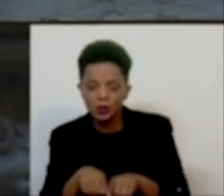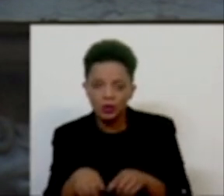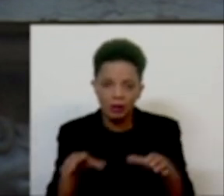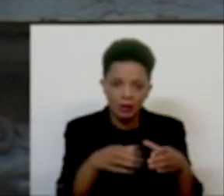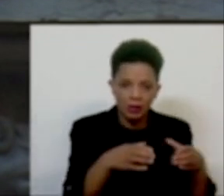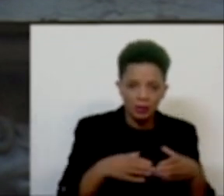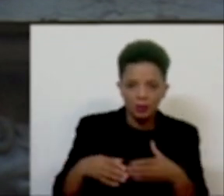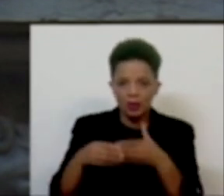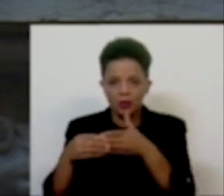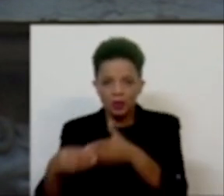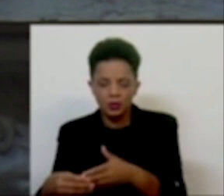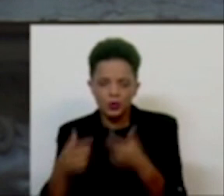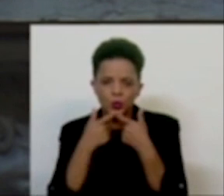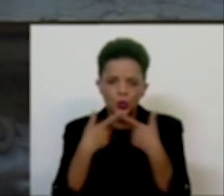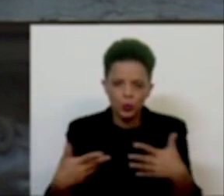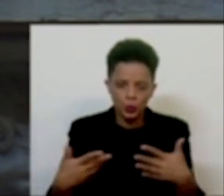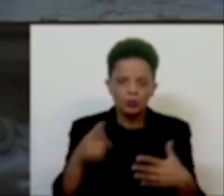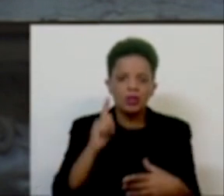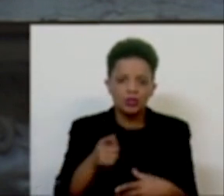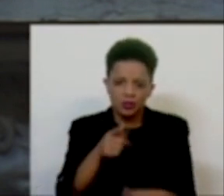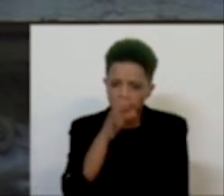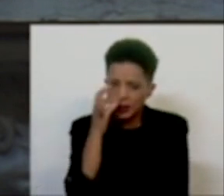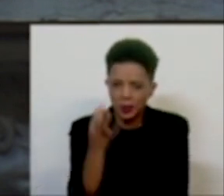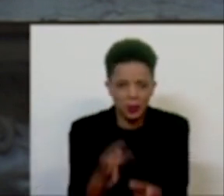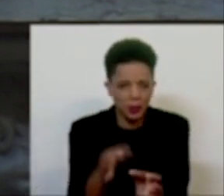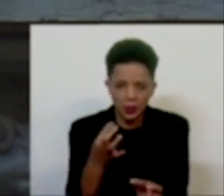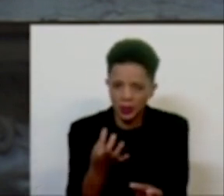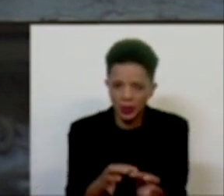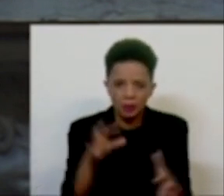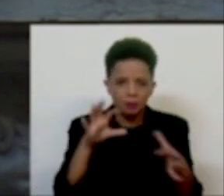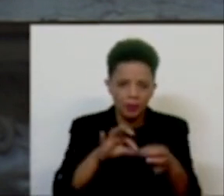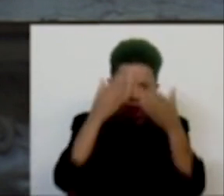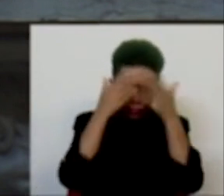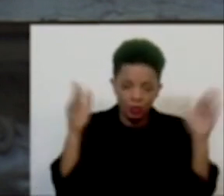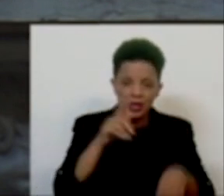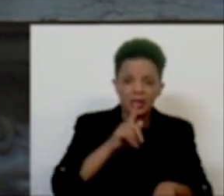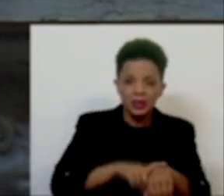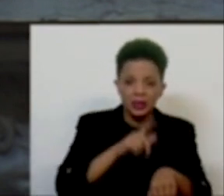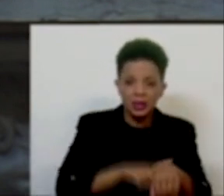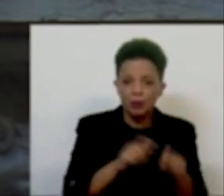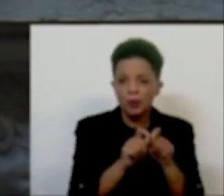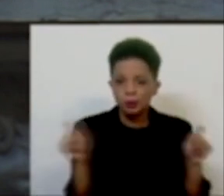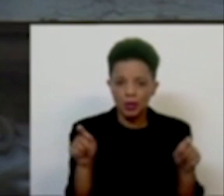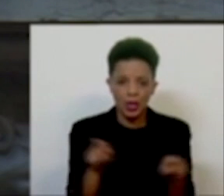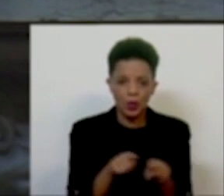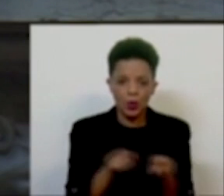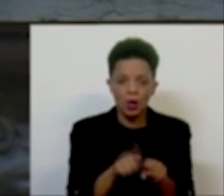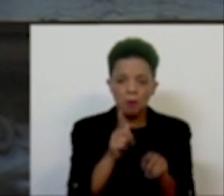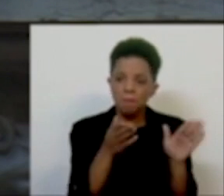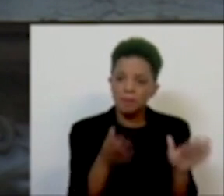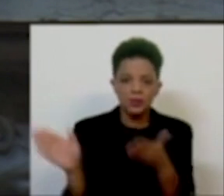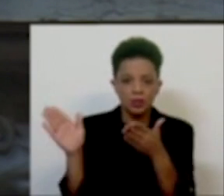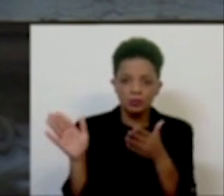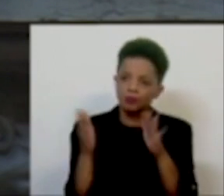equipas, lideranças, tudo isso é breve em democracia. O tempo é, portanto, uma passagem.